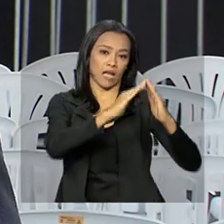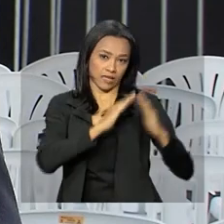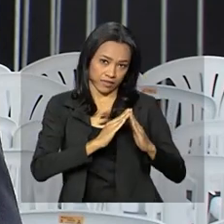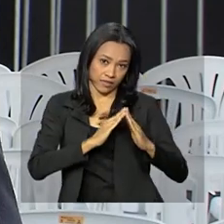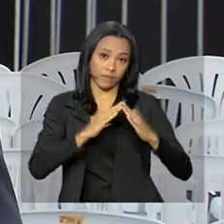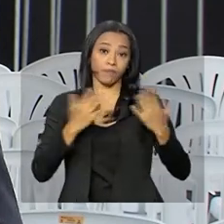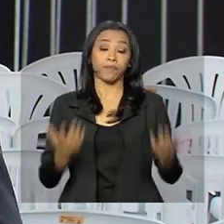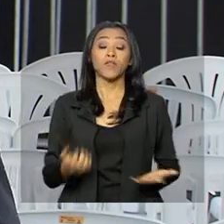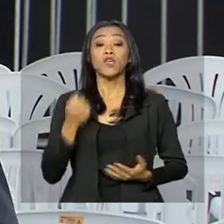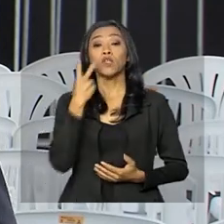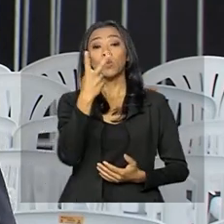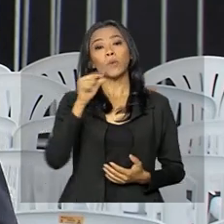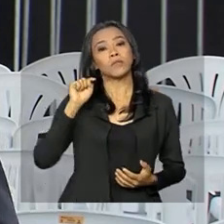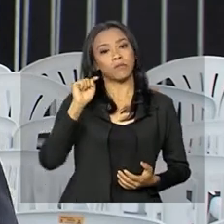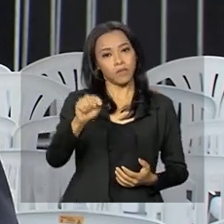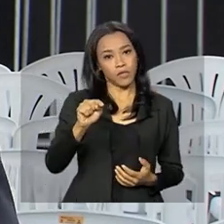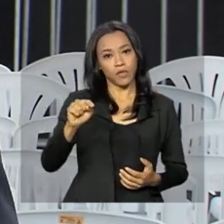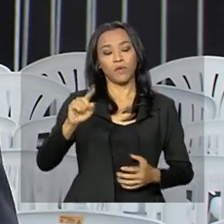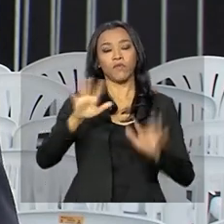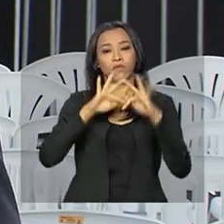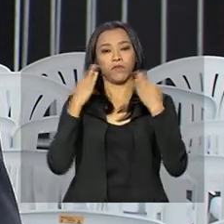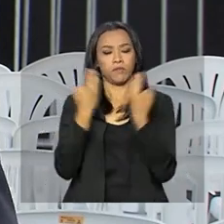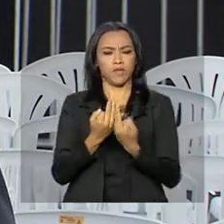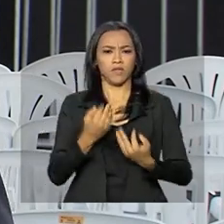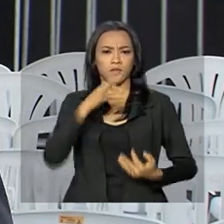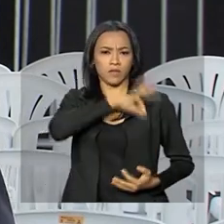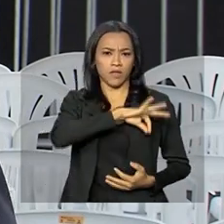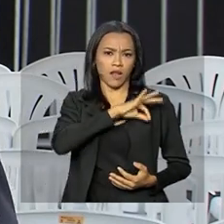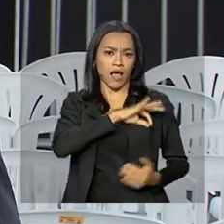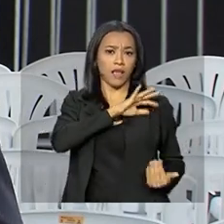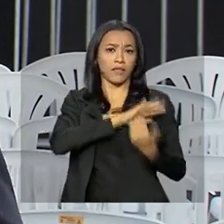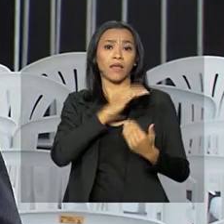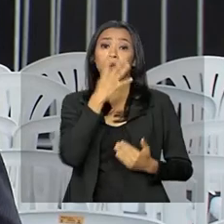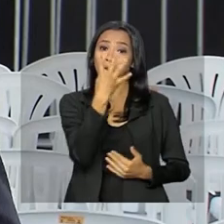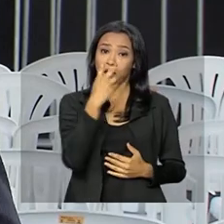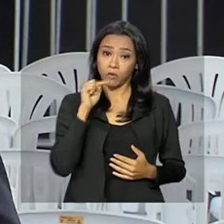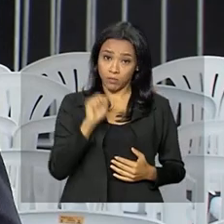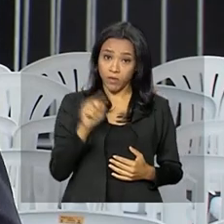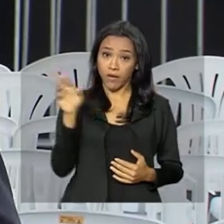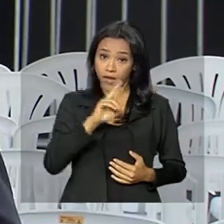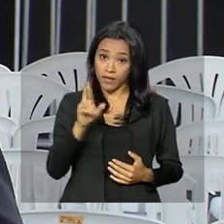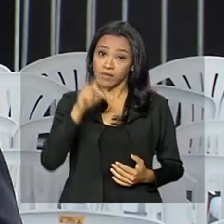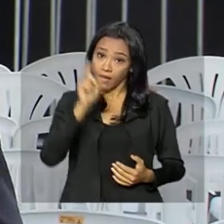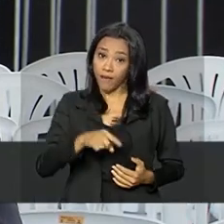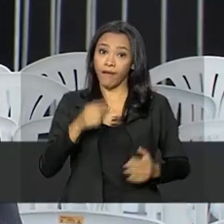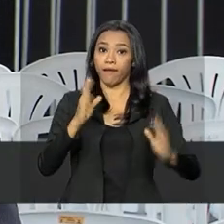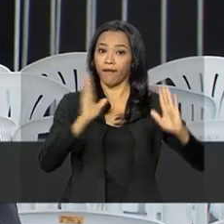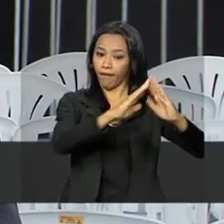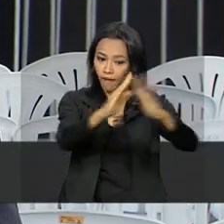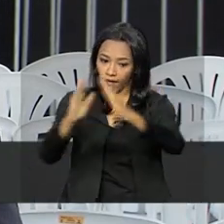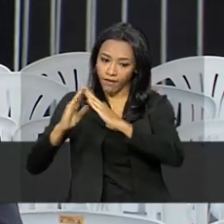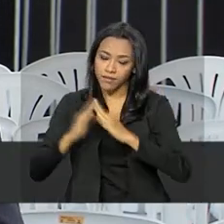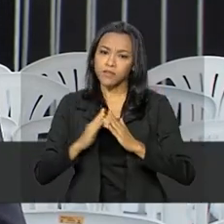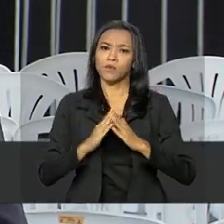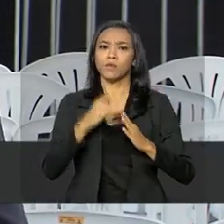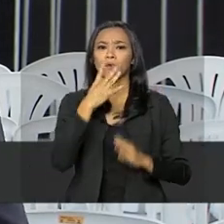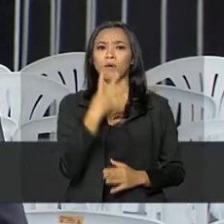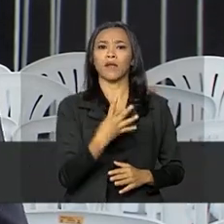2 mil famílias com renda de até R$4.000 serão beneficiadas. São casas com praticamente 41